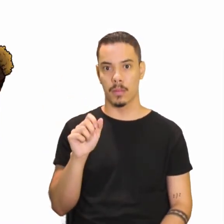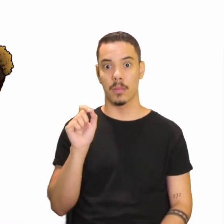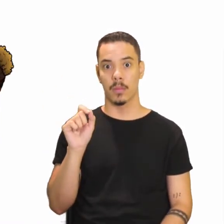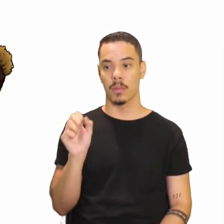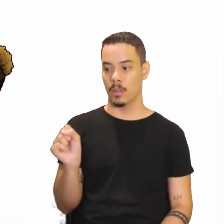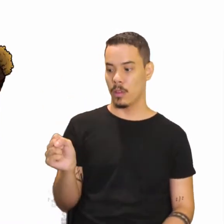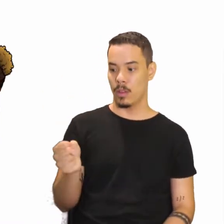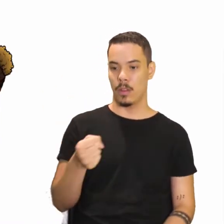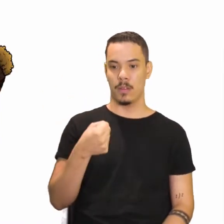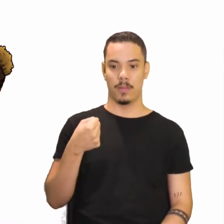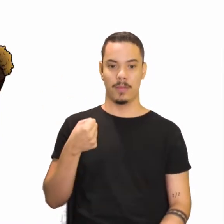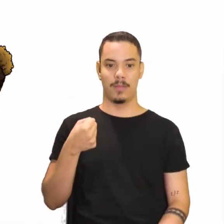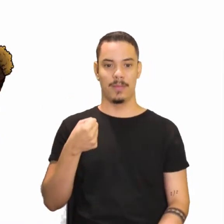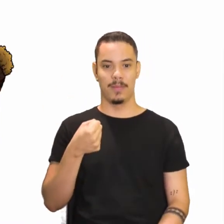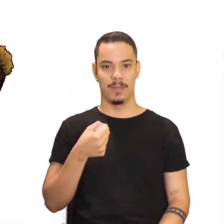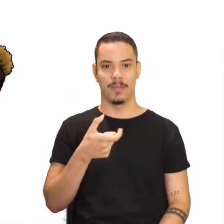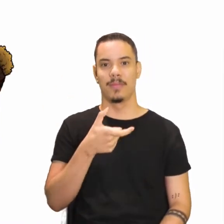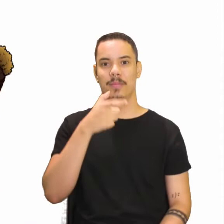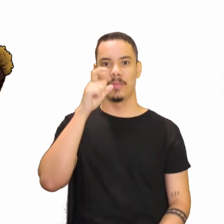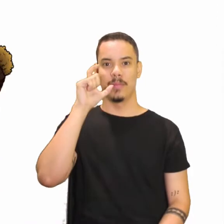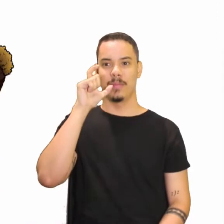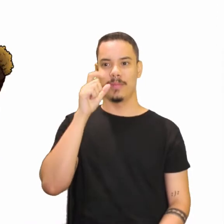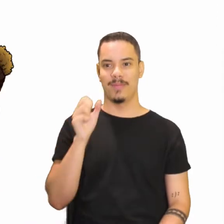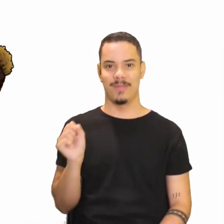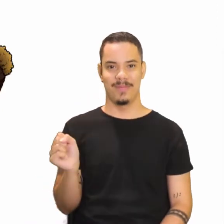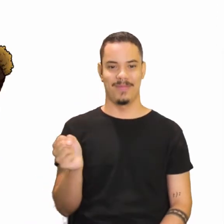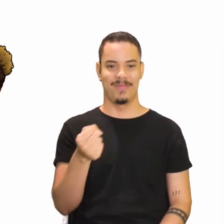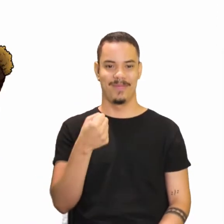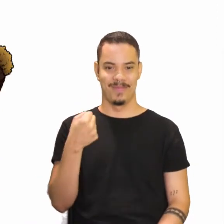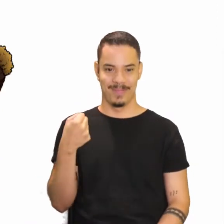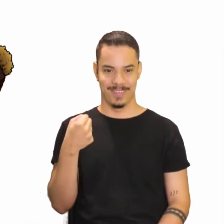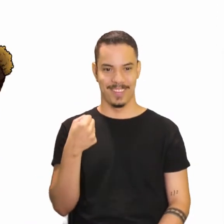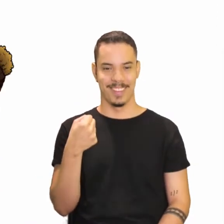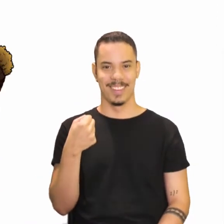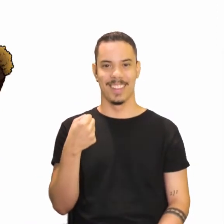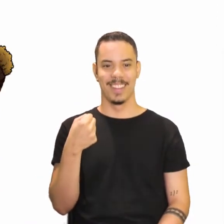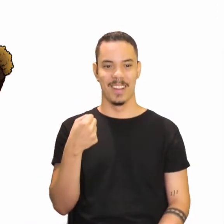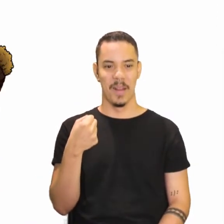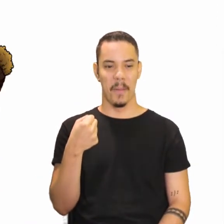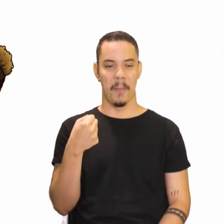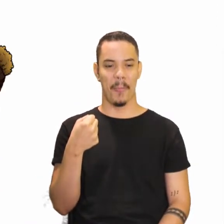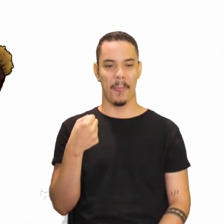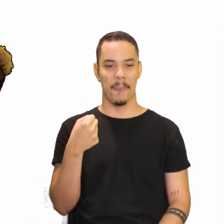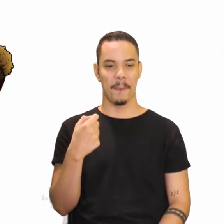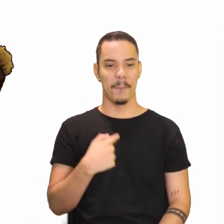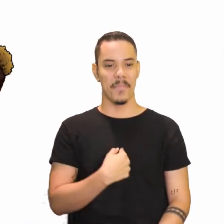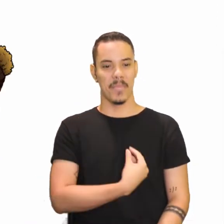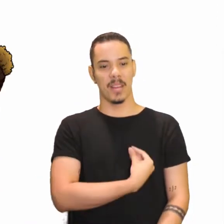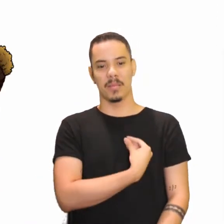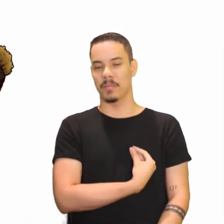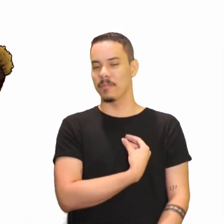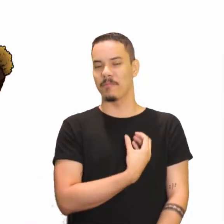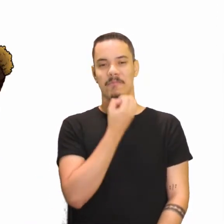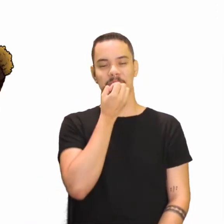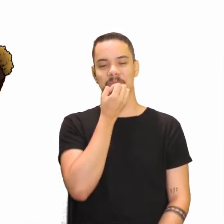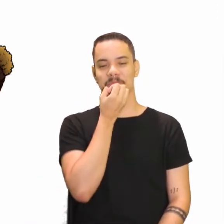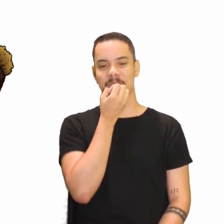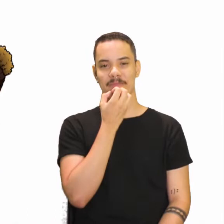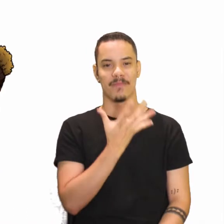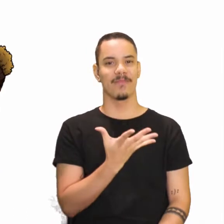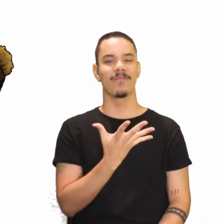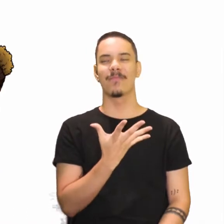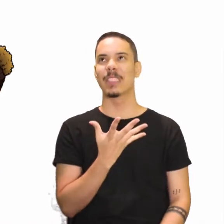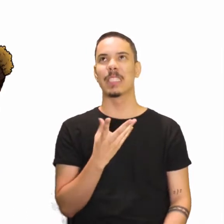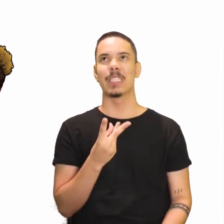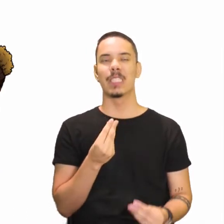Tomar cerveja, né? Tomar uma cervejinha. Eu estou muito